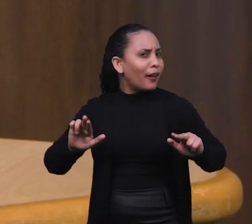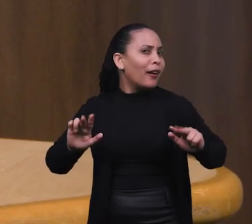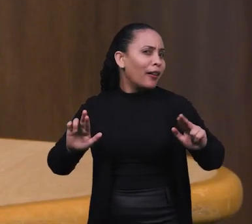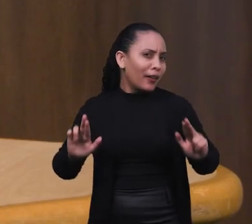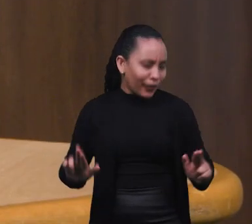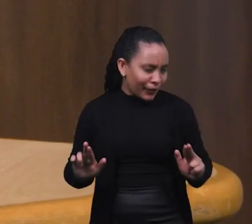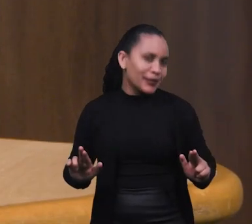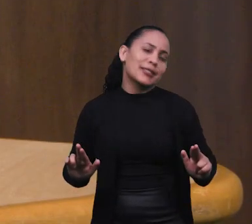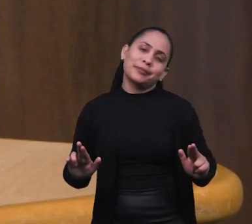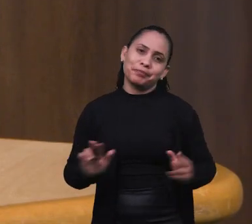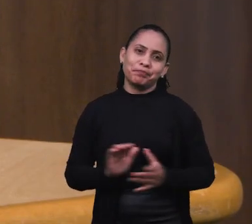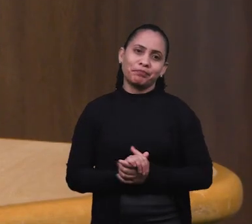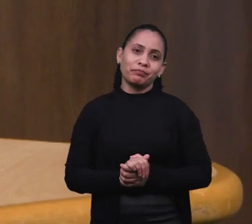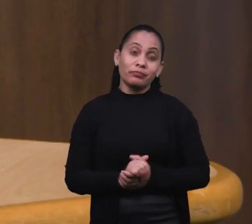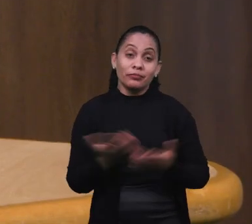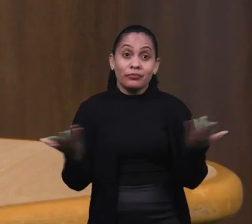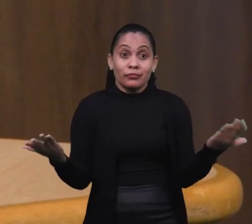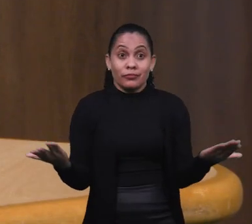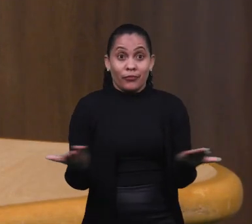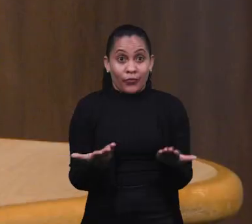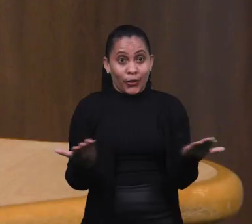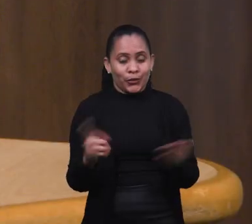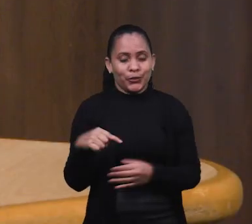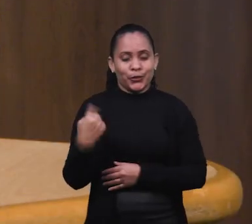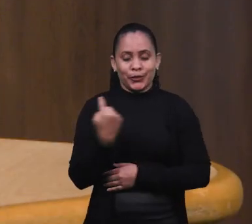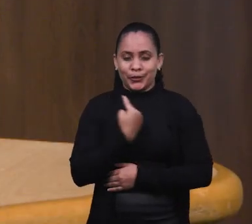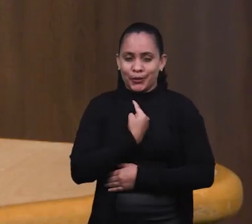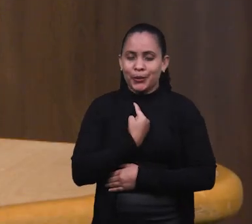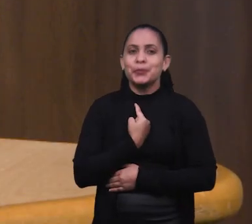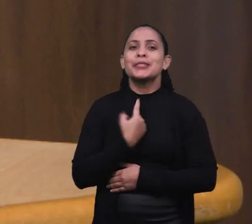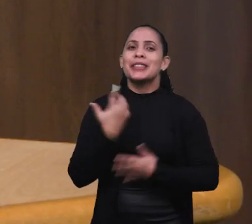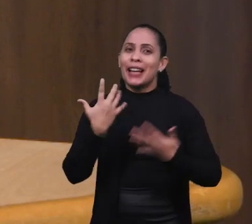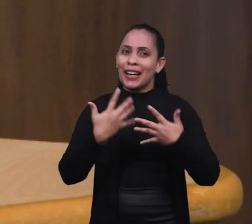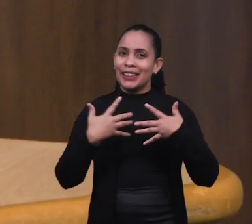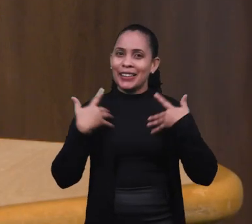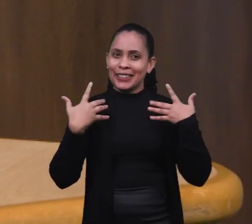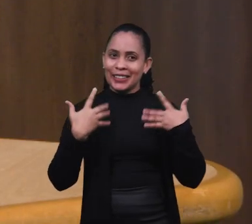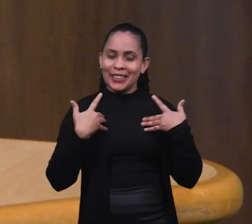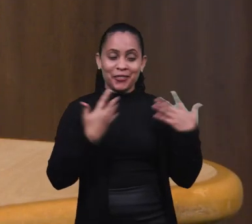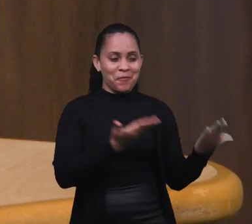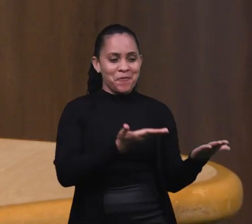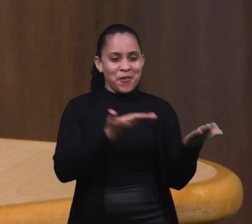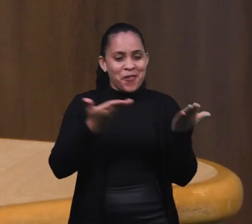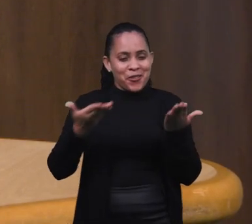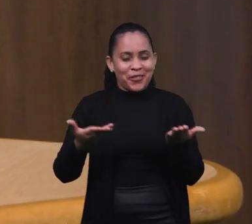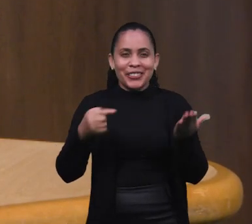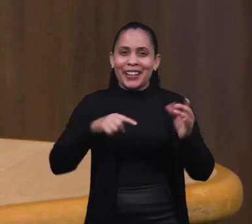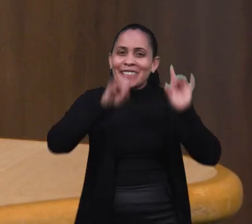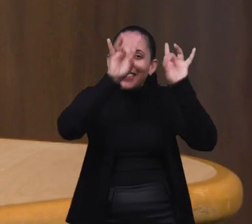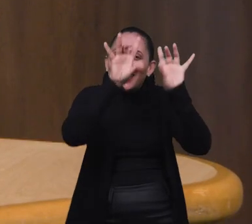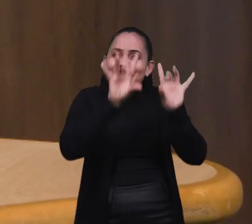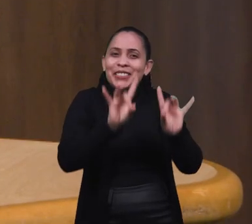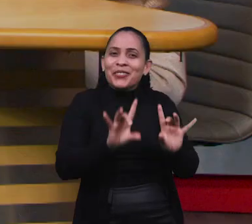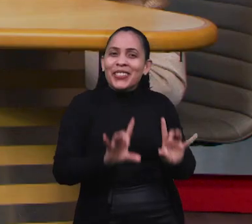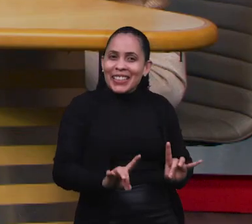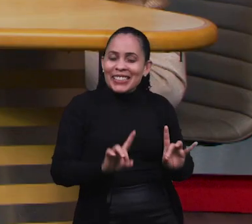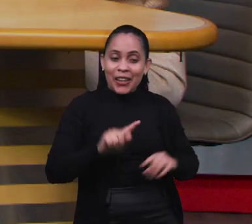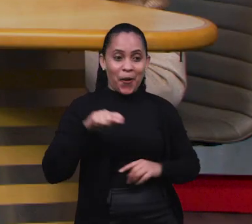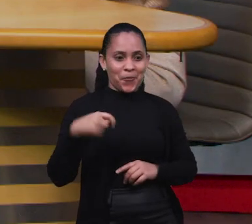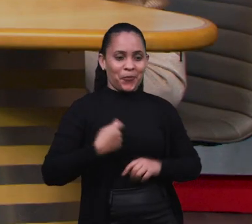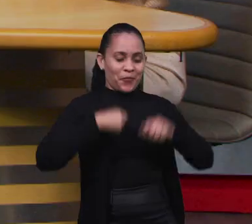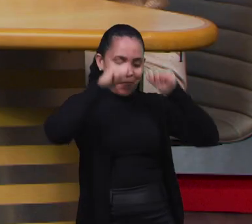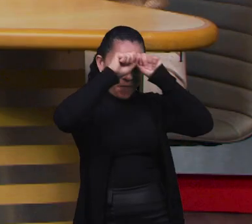ou emocionais. Hoje nós temos a alegria de receber uma convidada muito especial,